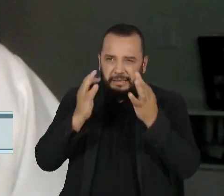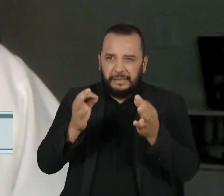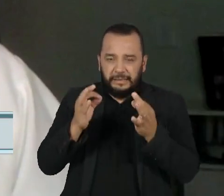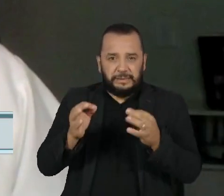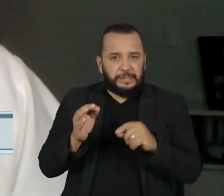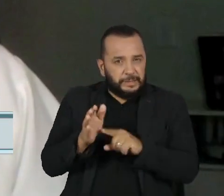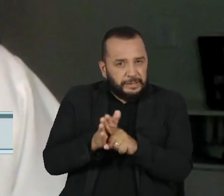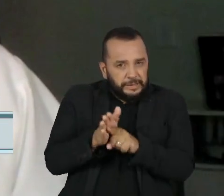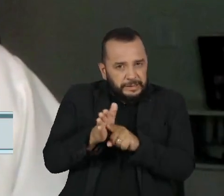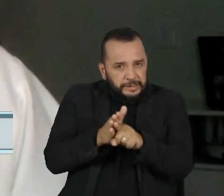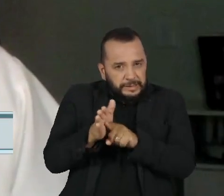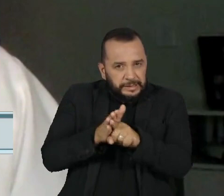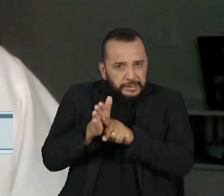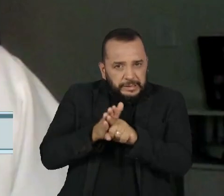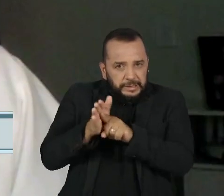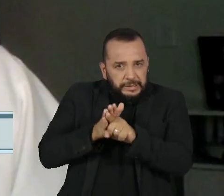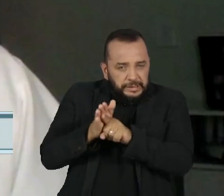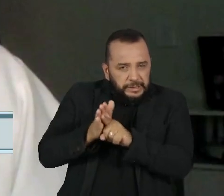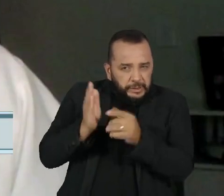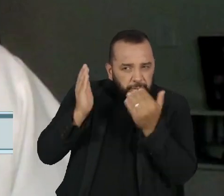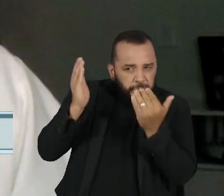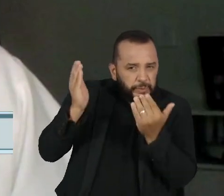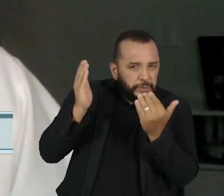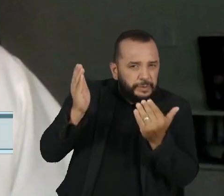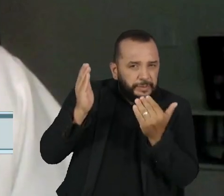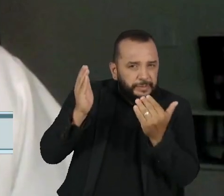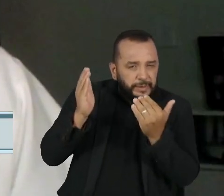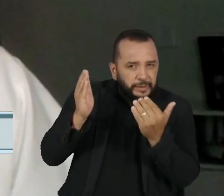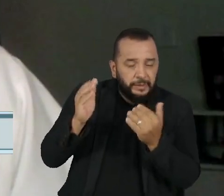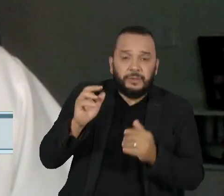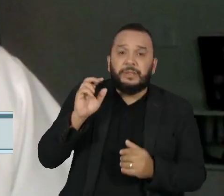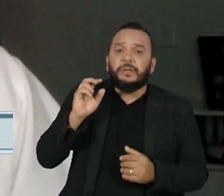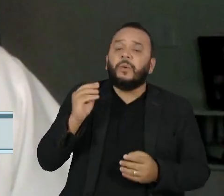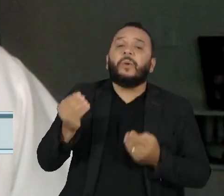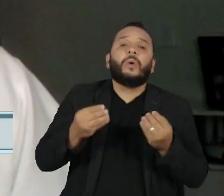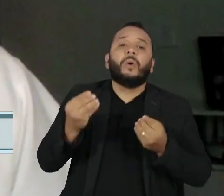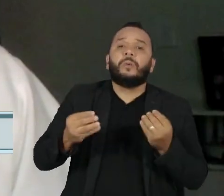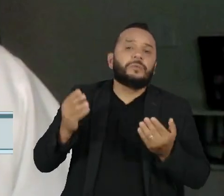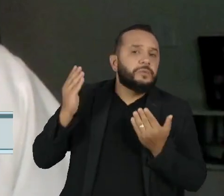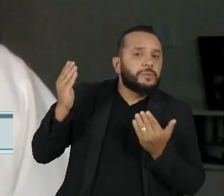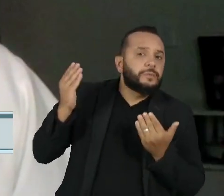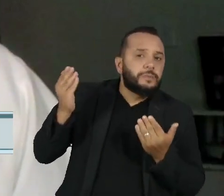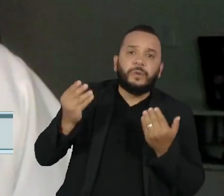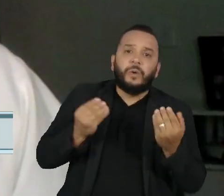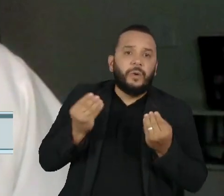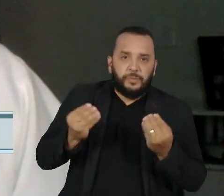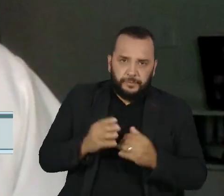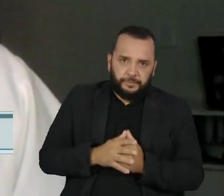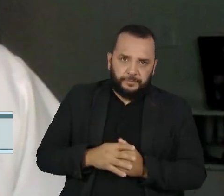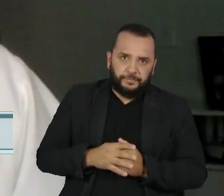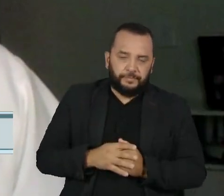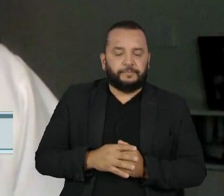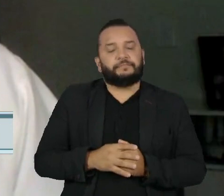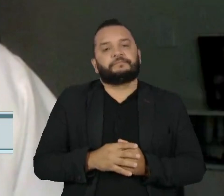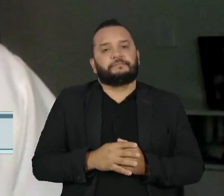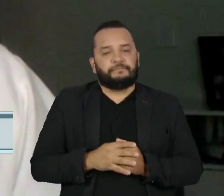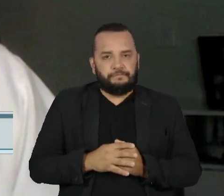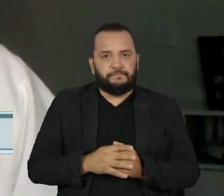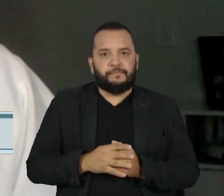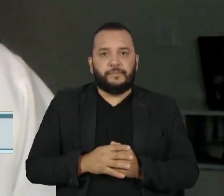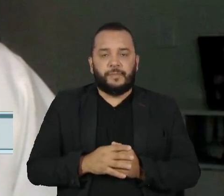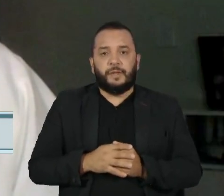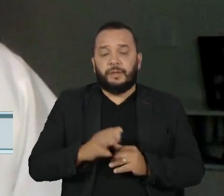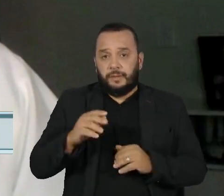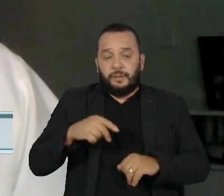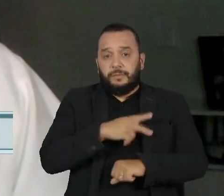à definição de caso suspeito. O que é um caso suspeito de tuberculose? Principalmente quando se trata de um